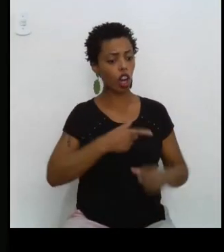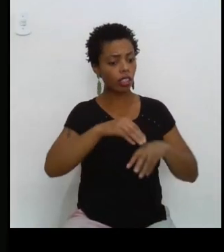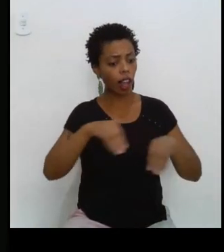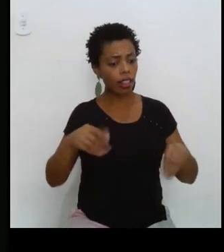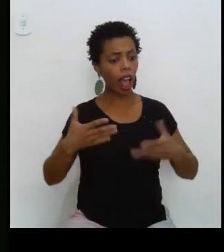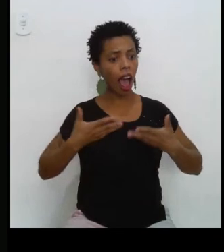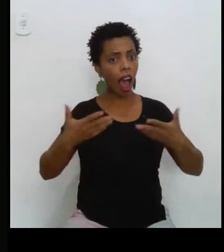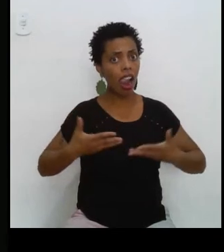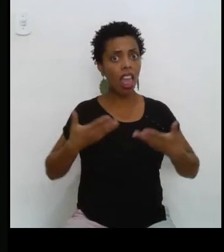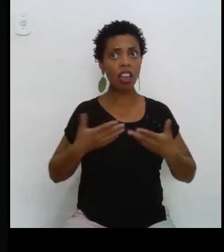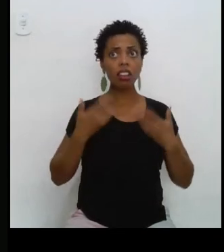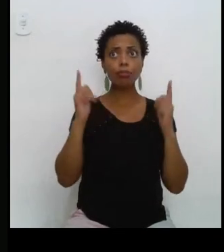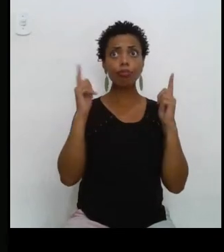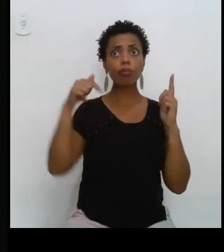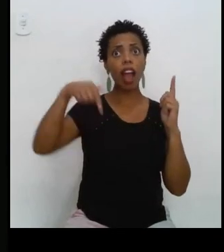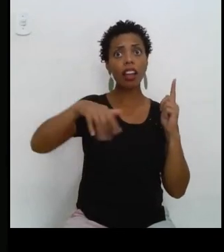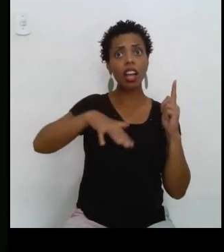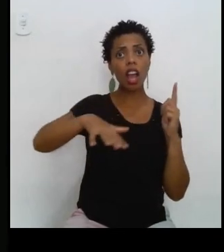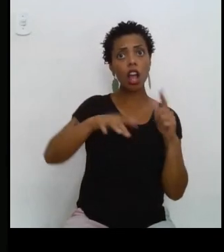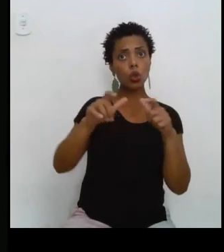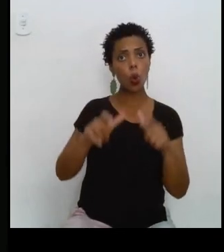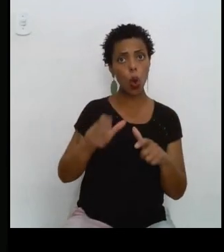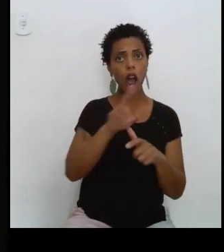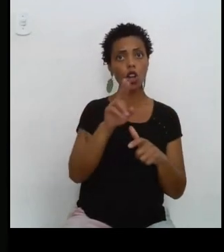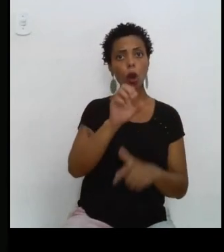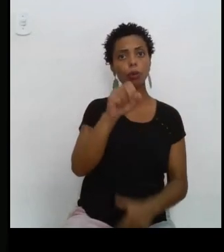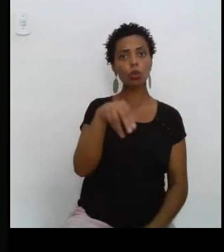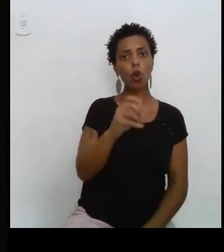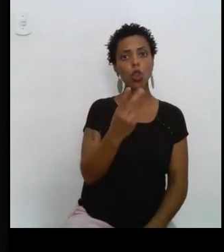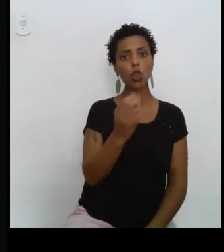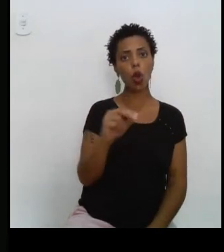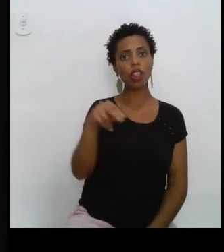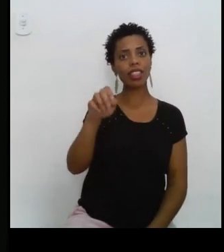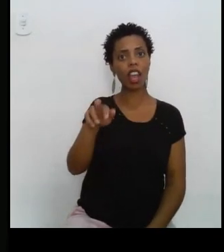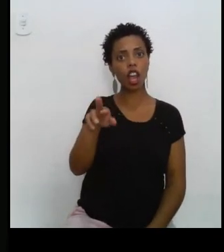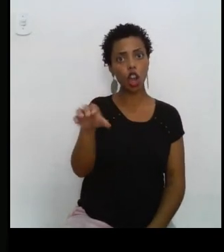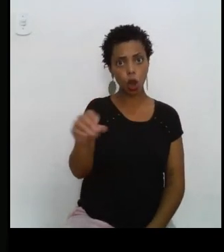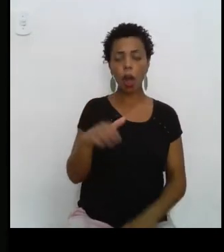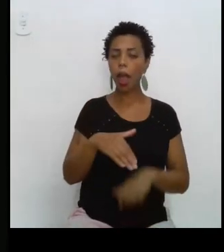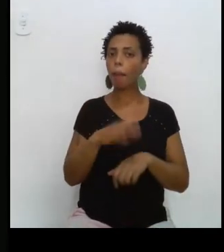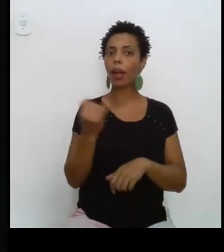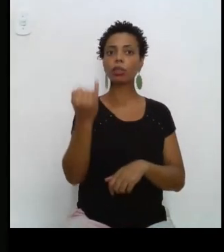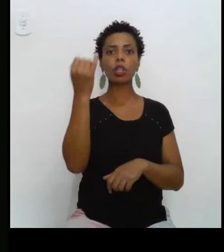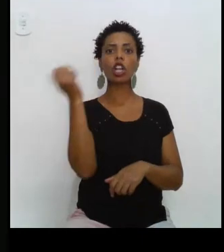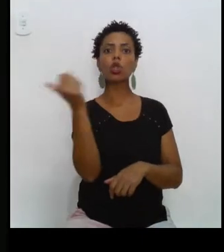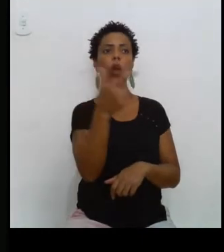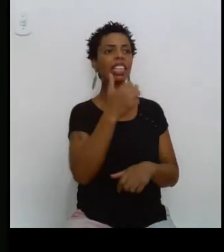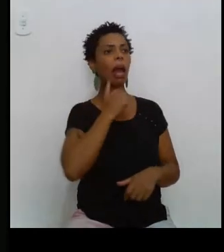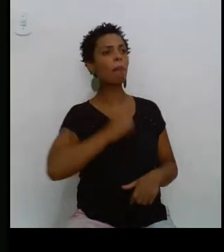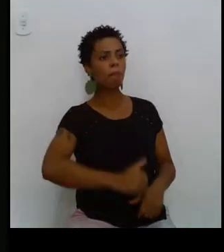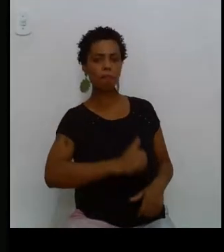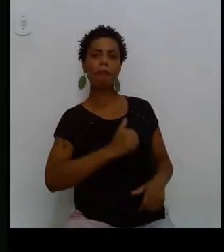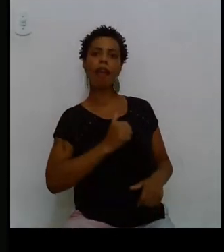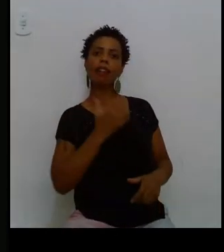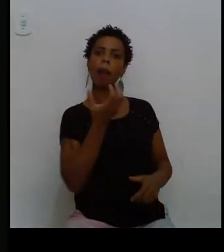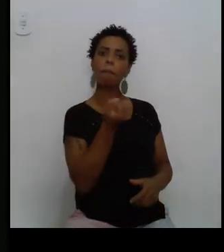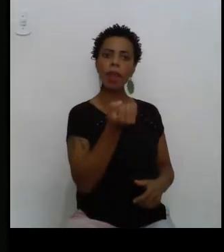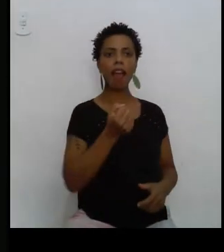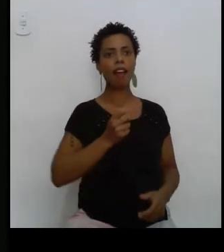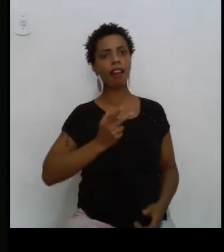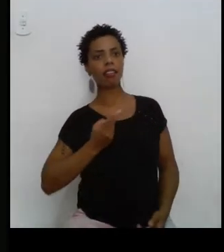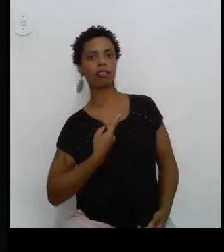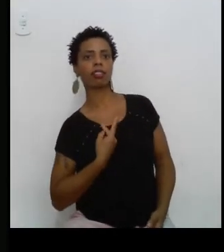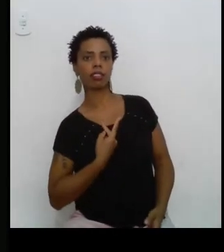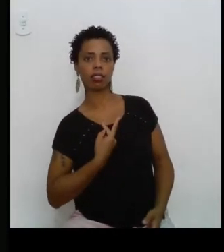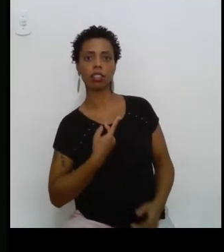que temos aqui em sonho negro é mais importante porque toda essa merda Branca esses maldita E aí vamos arriscar isso por causa de